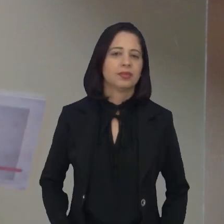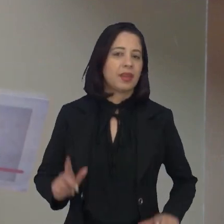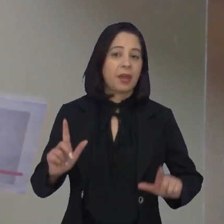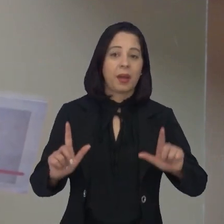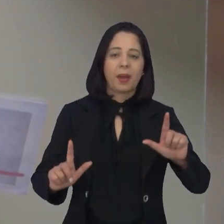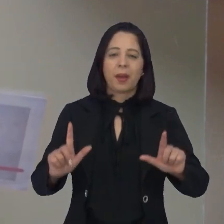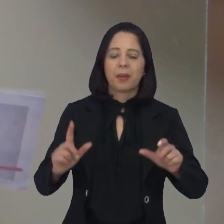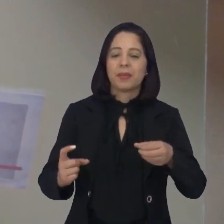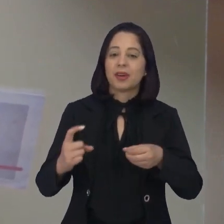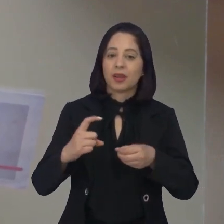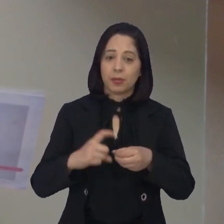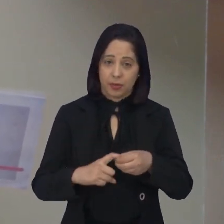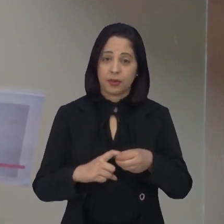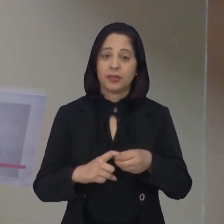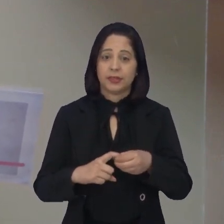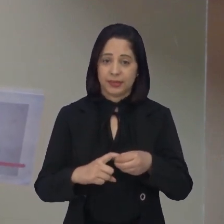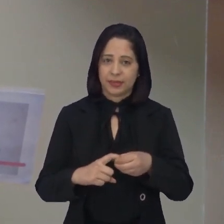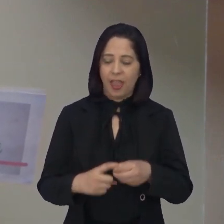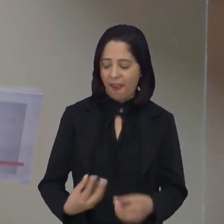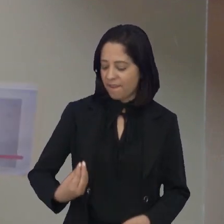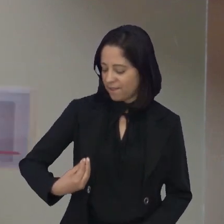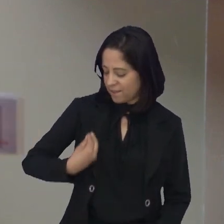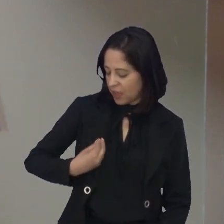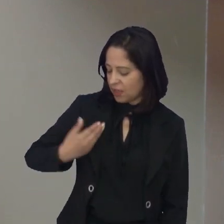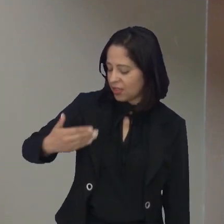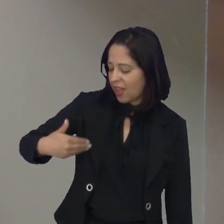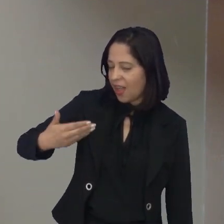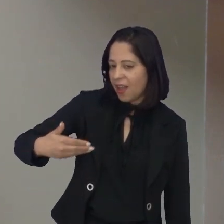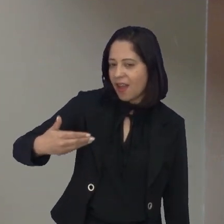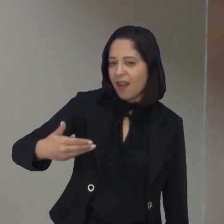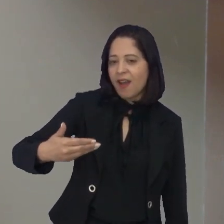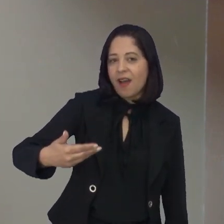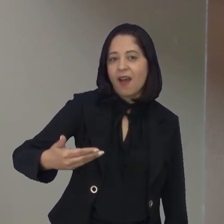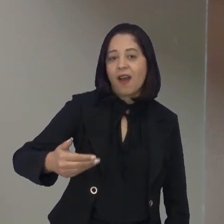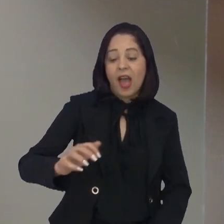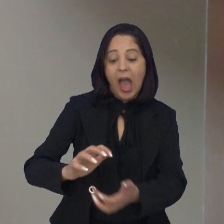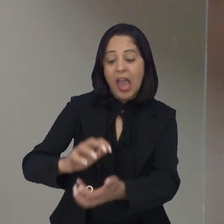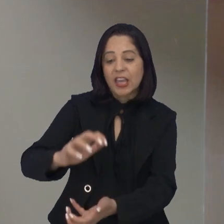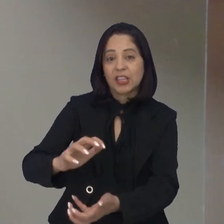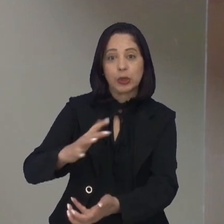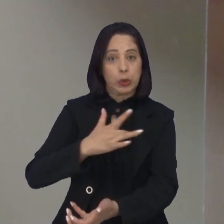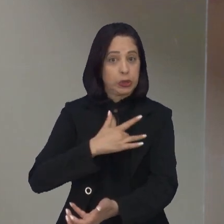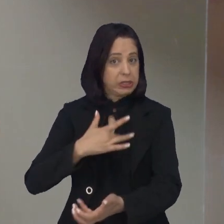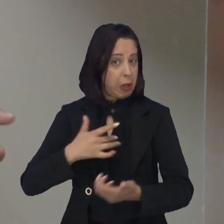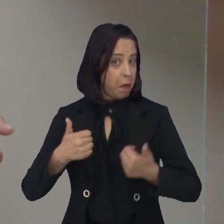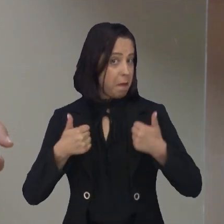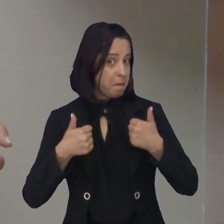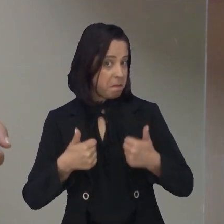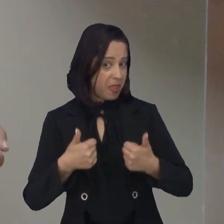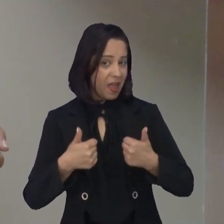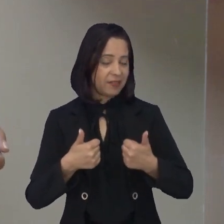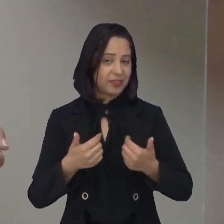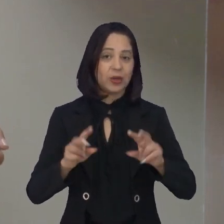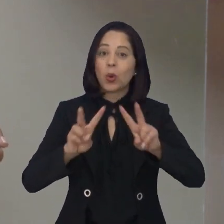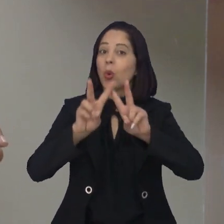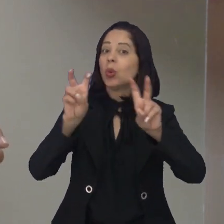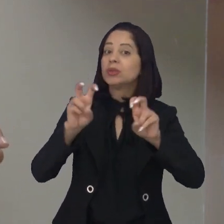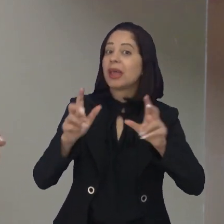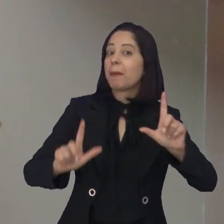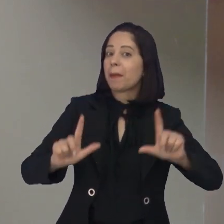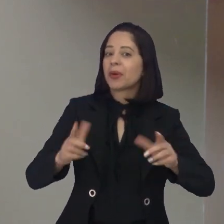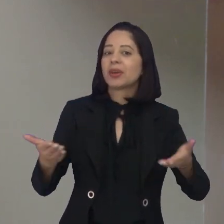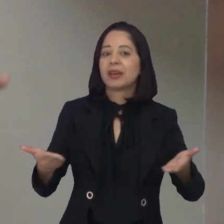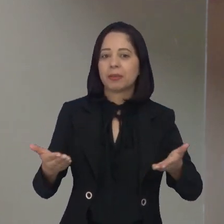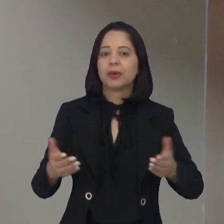Estamos de volta. Garantir longevidade com qualidade de vida e disposição é tema do programa de